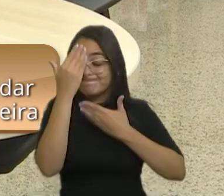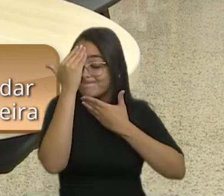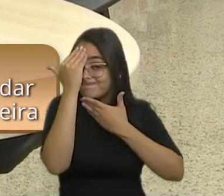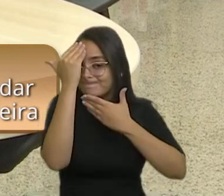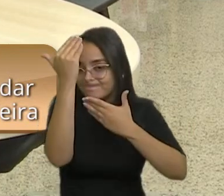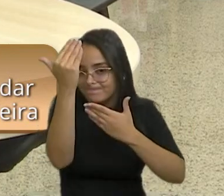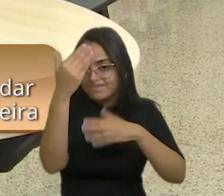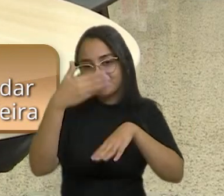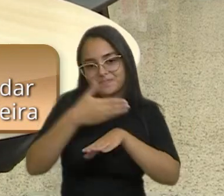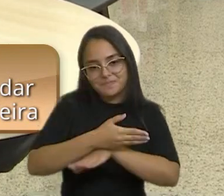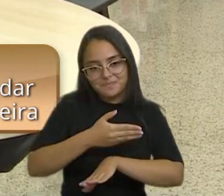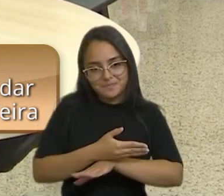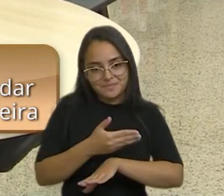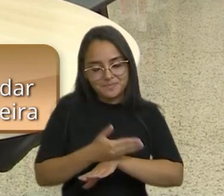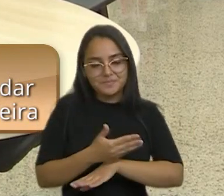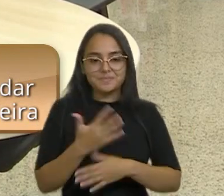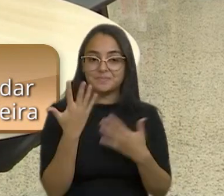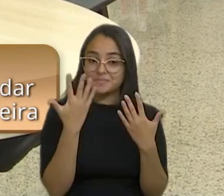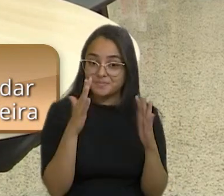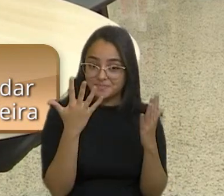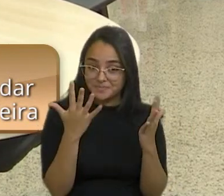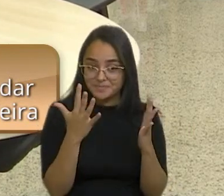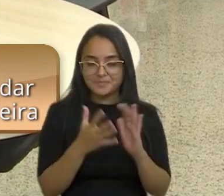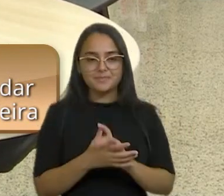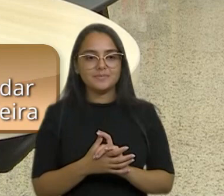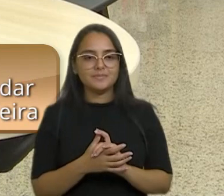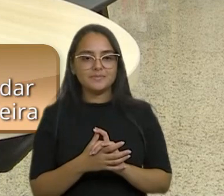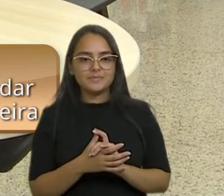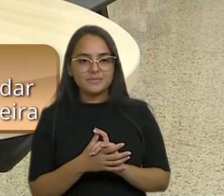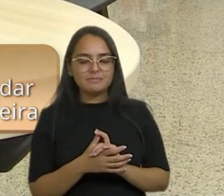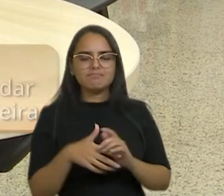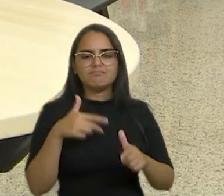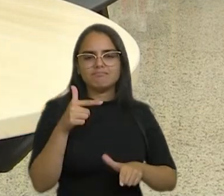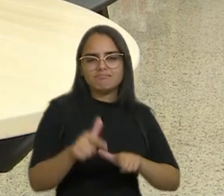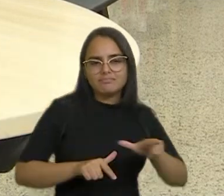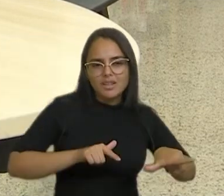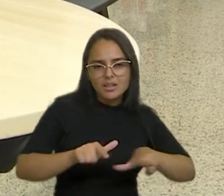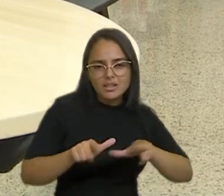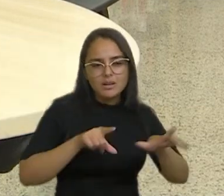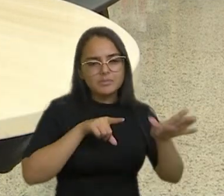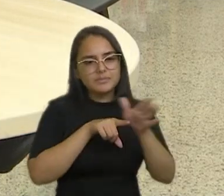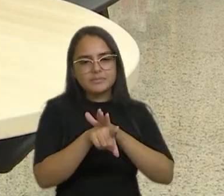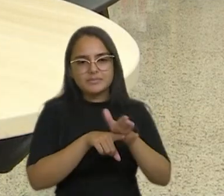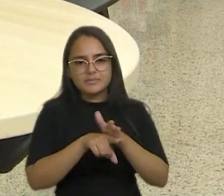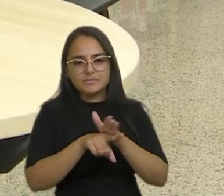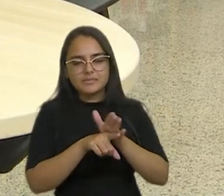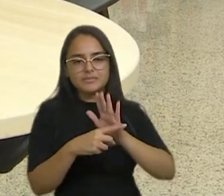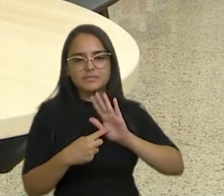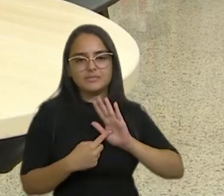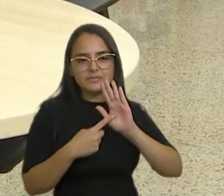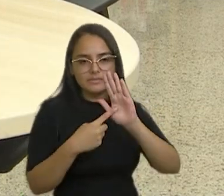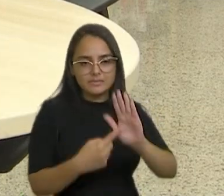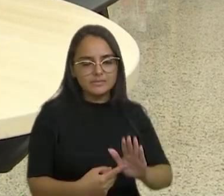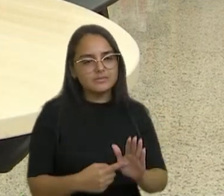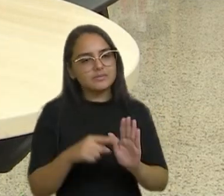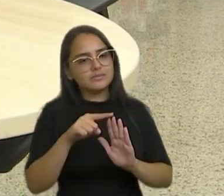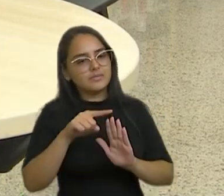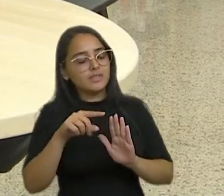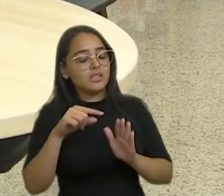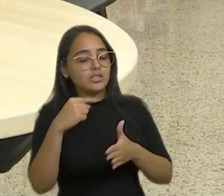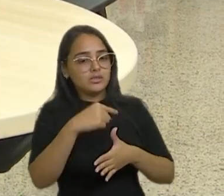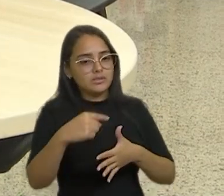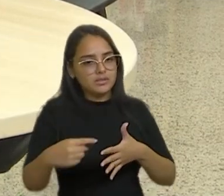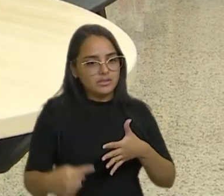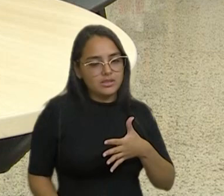obrigada pela sua participação. Parabéns. Eu que agradeço, por esse trabalho, Rosana, por essa pesquisa, de trazer esses elementos